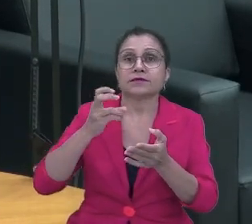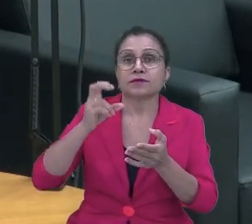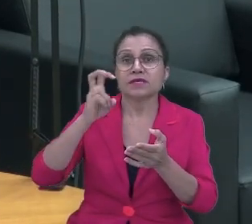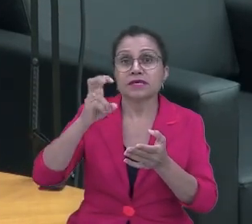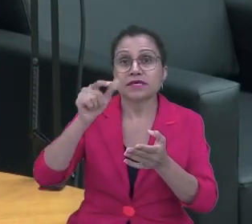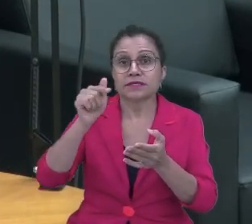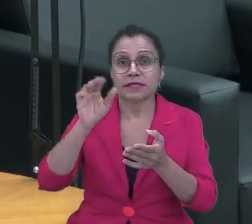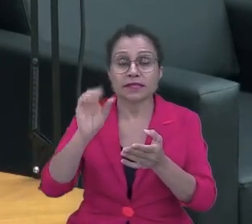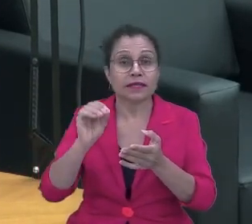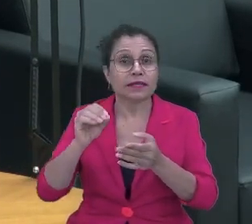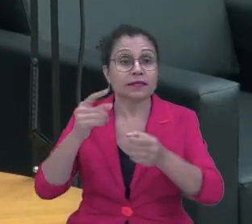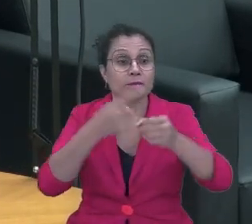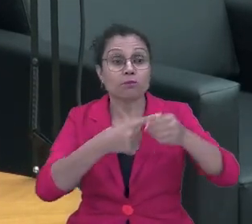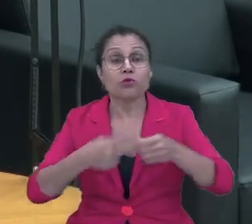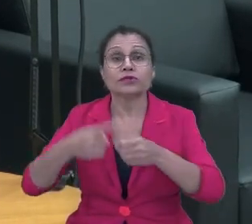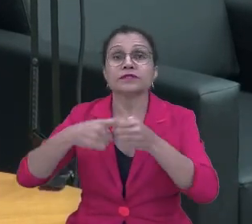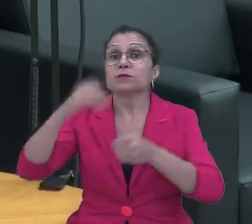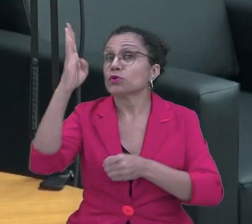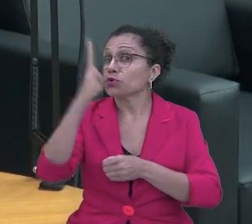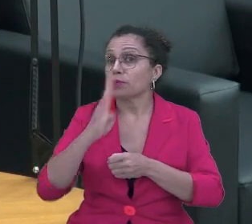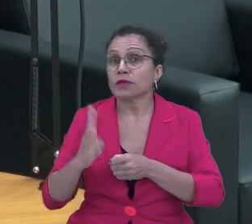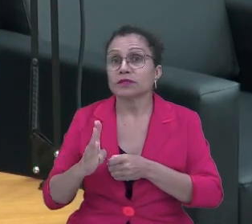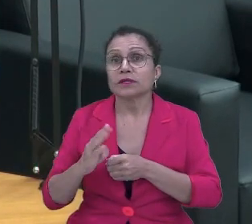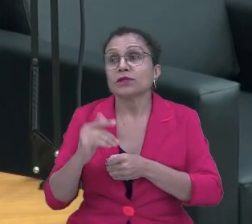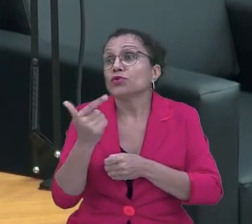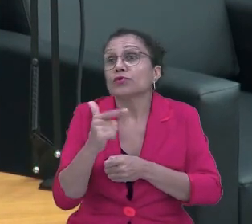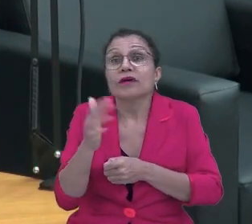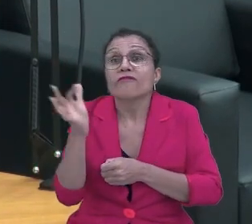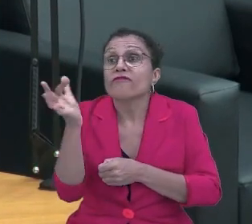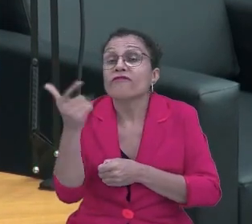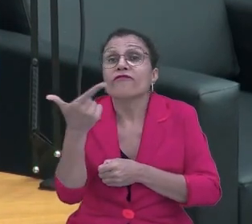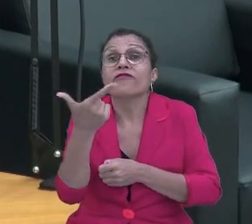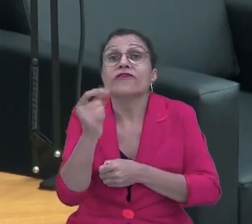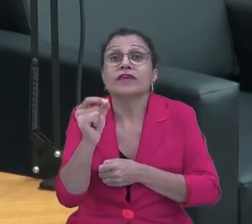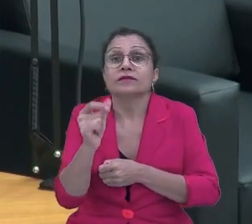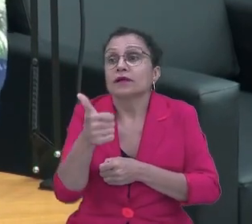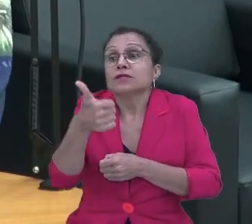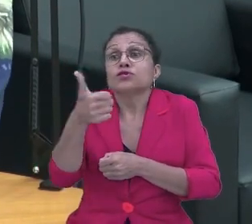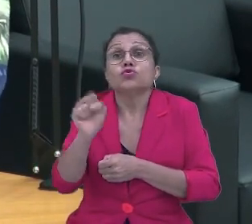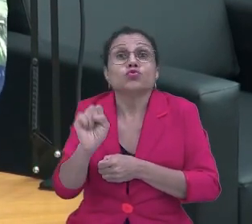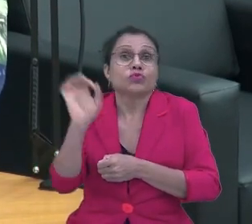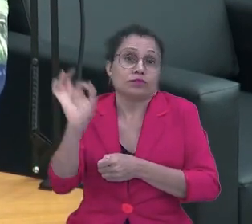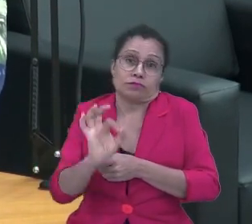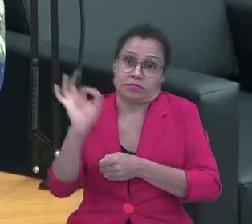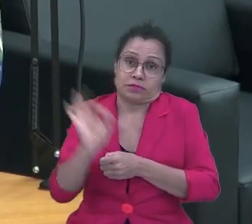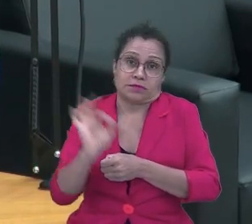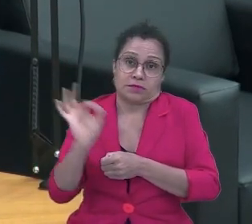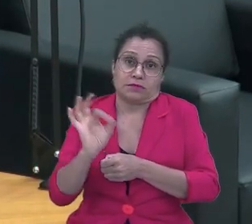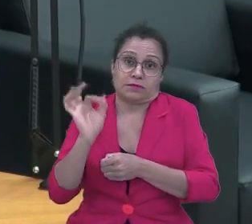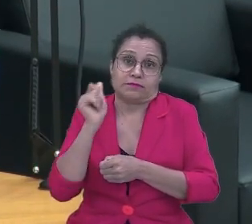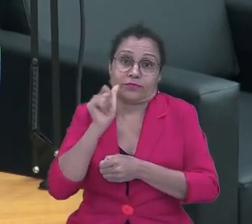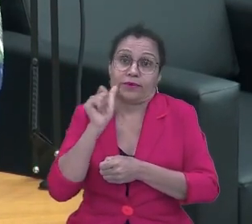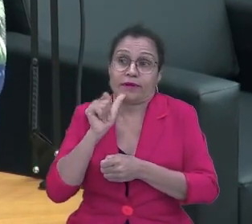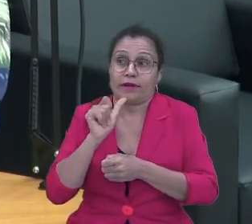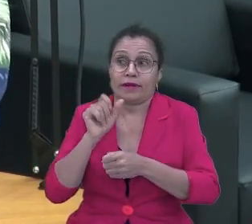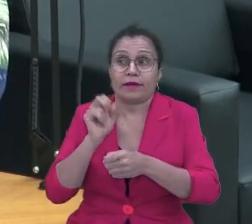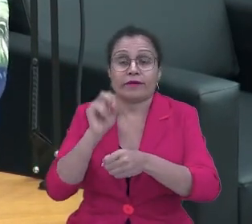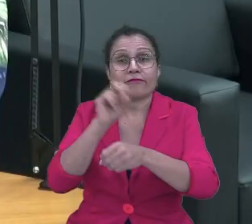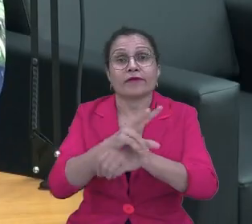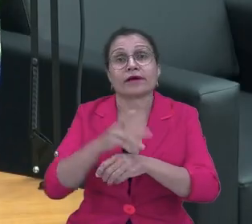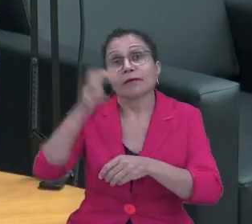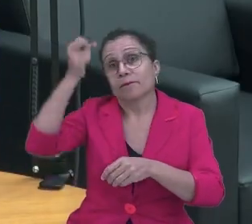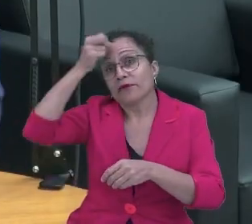5.570 municípios brasileiros, quer dizer, não chega a 20% de mulheres, 18% para ser mais exato, mulheres ocupando os espaços